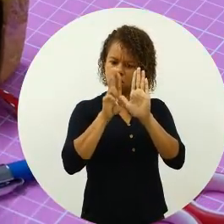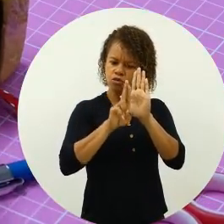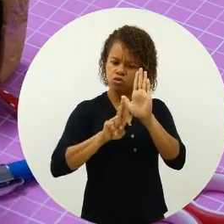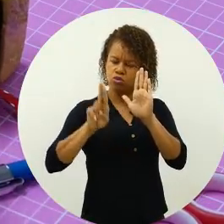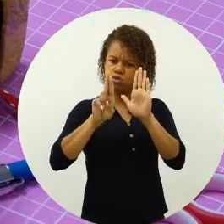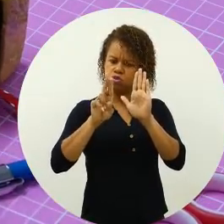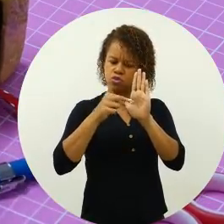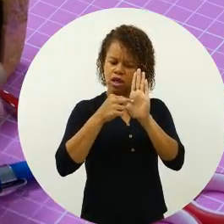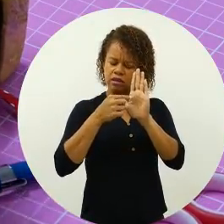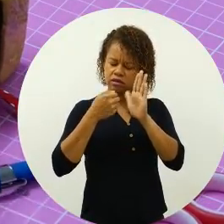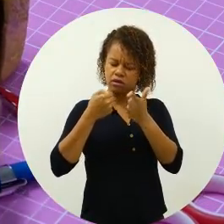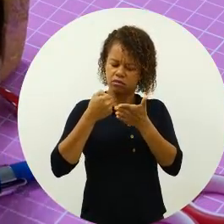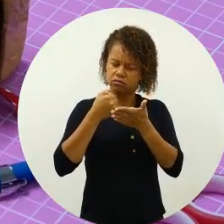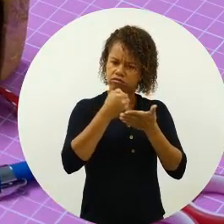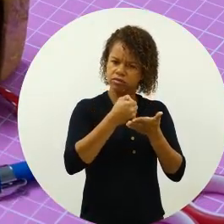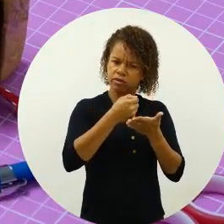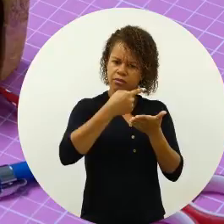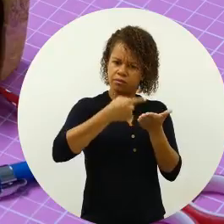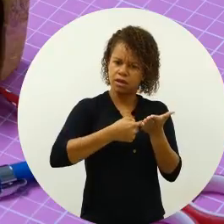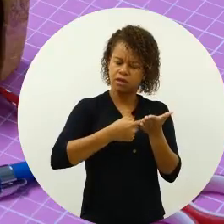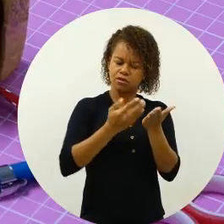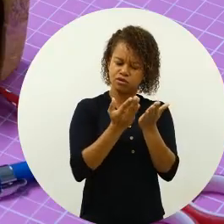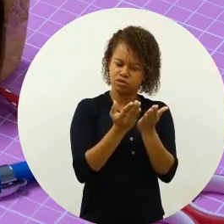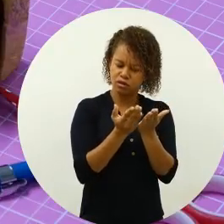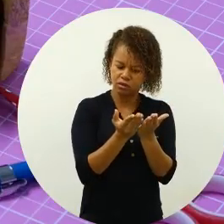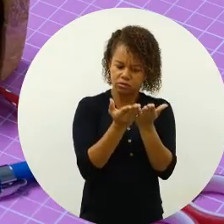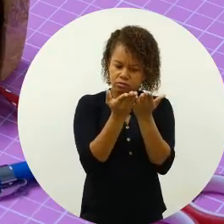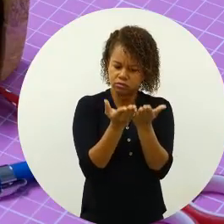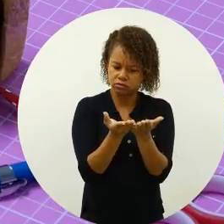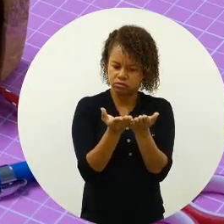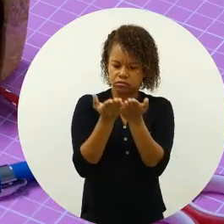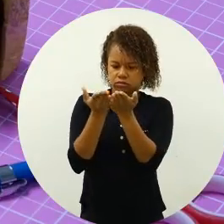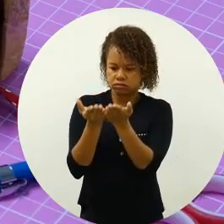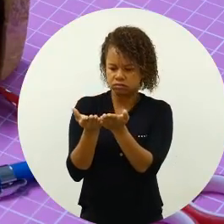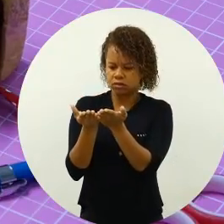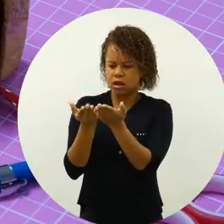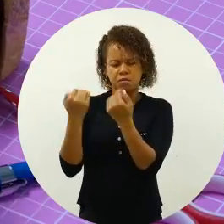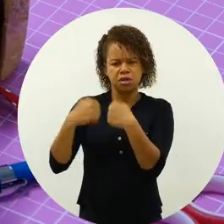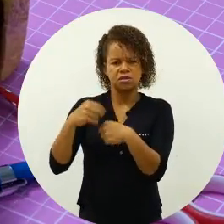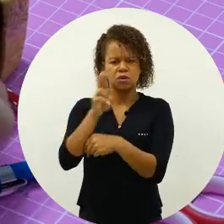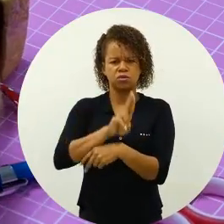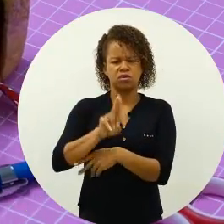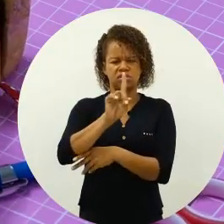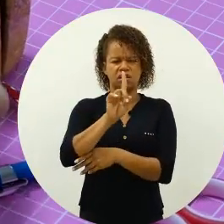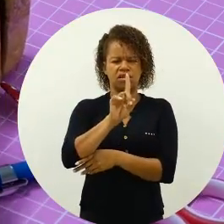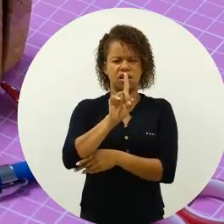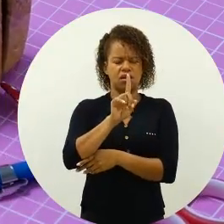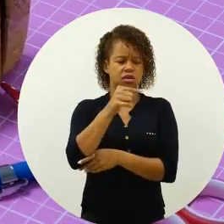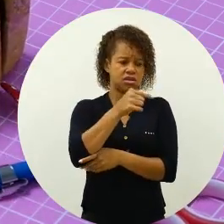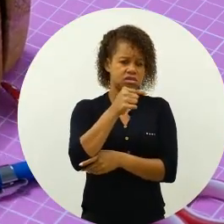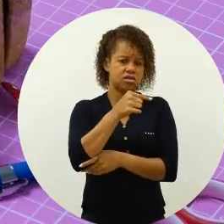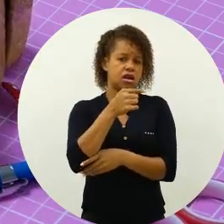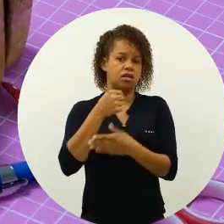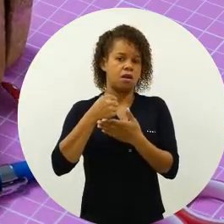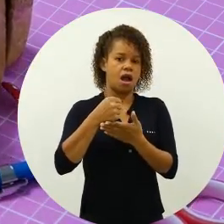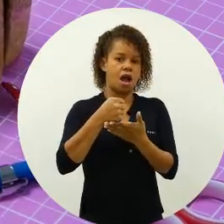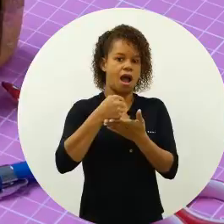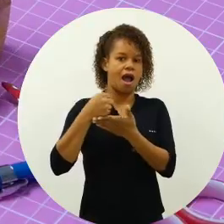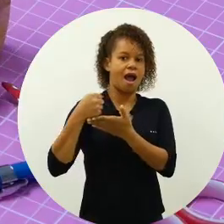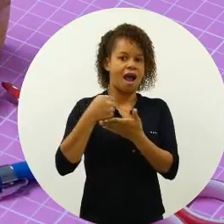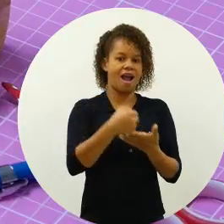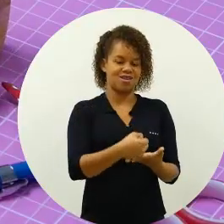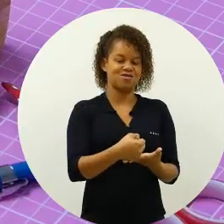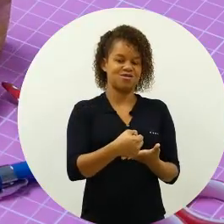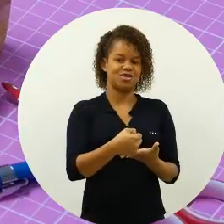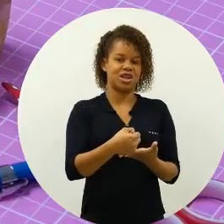Se você apoiar bem os seus cadernos, não é preciso utilizar. Neste caso, nós temos a ajuda da